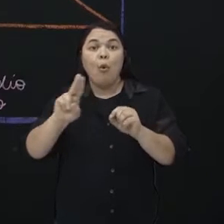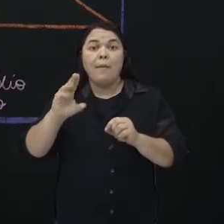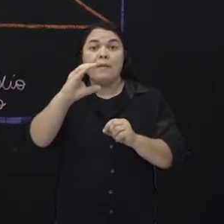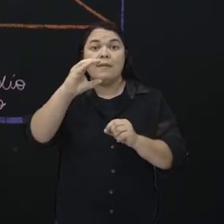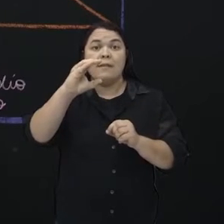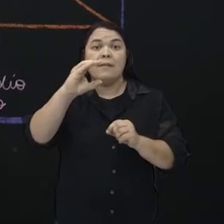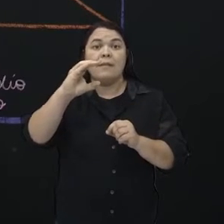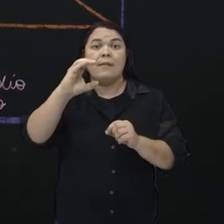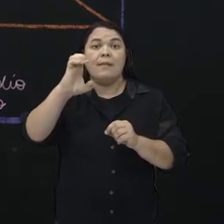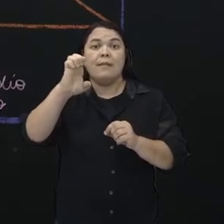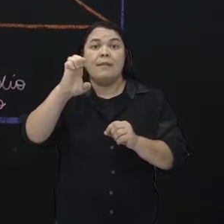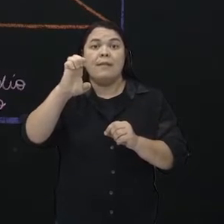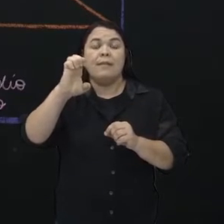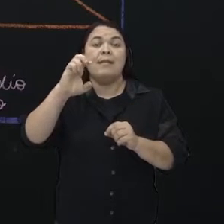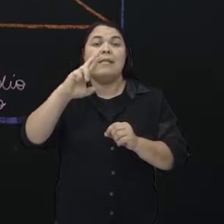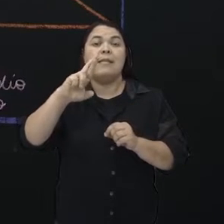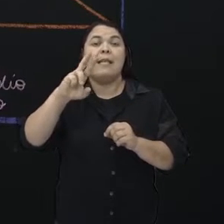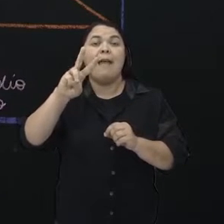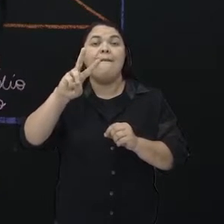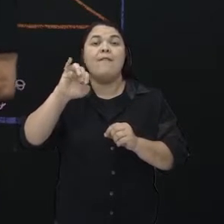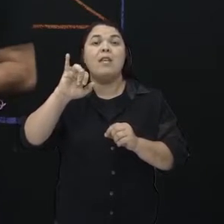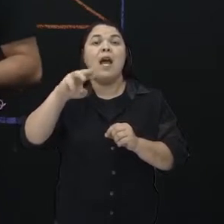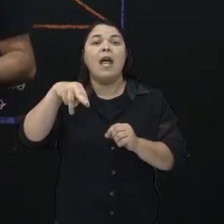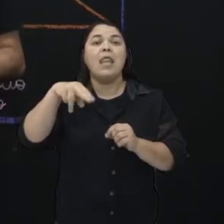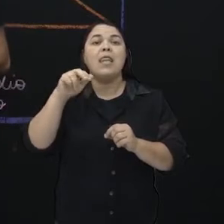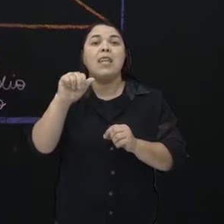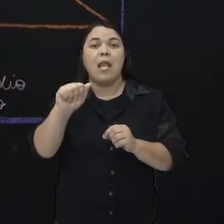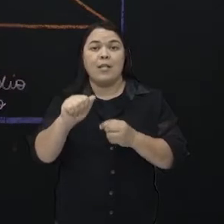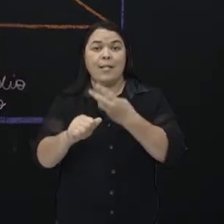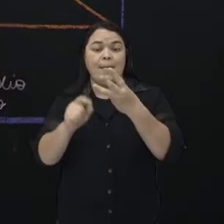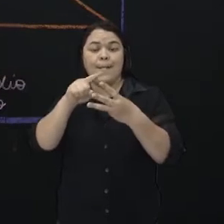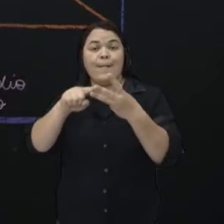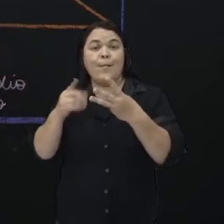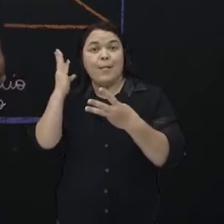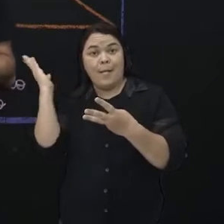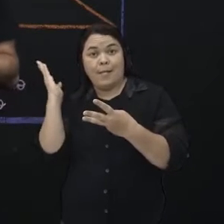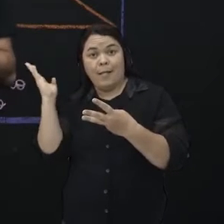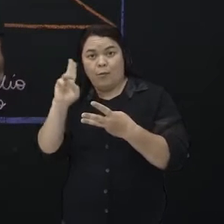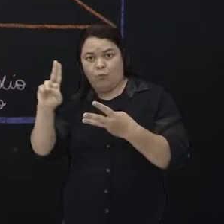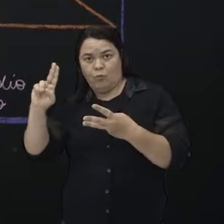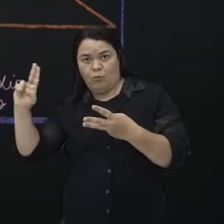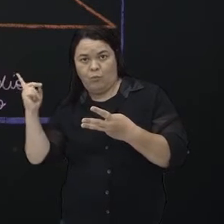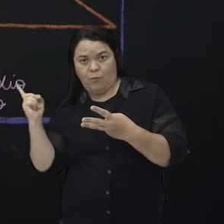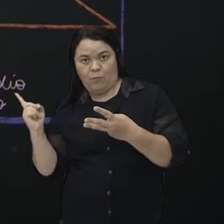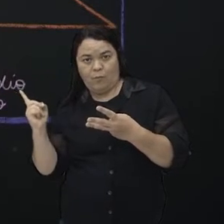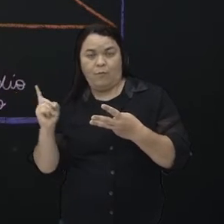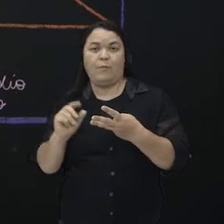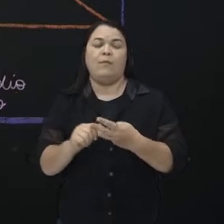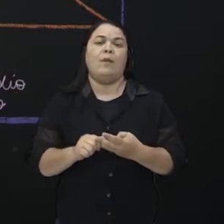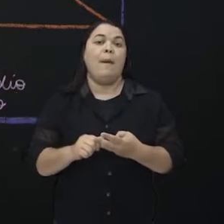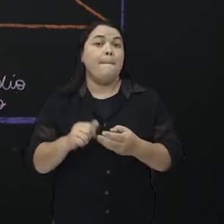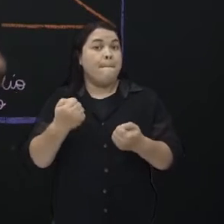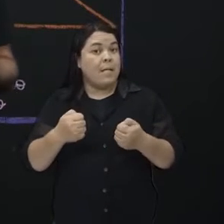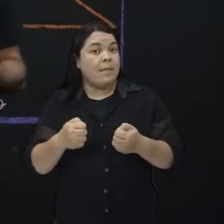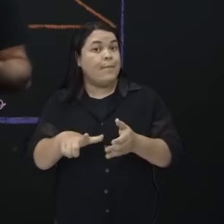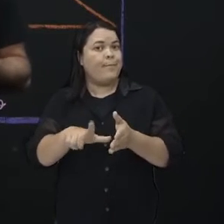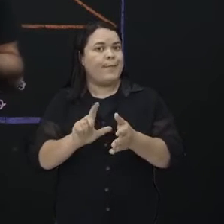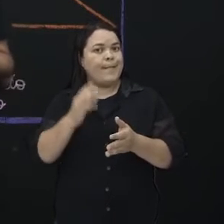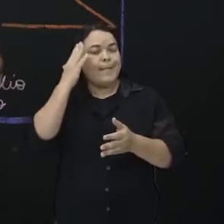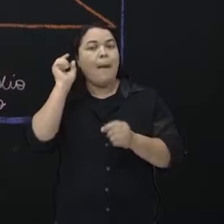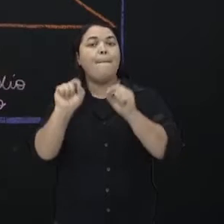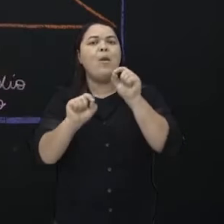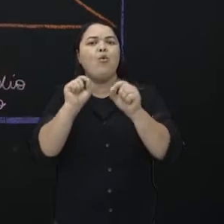são classificadas em mediana, altura e bissetriz. Inicialmente nós temos que saber em relação ao